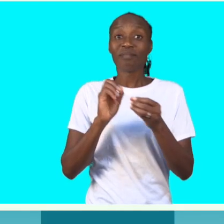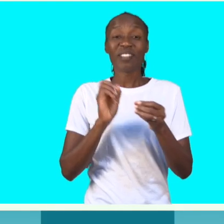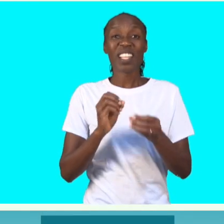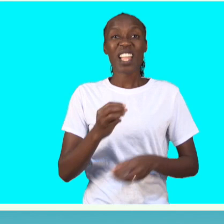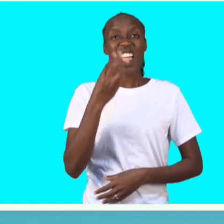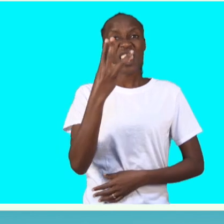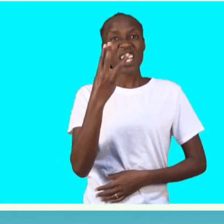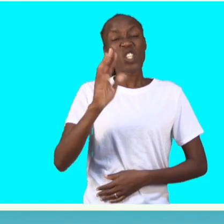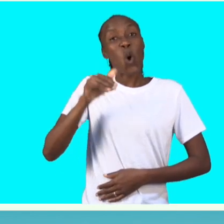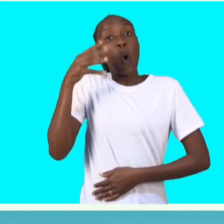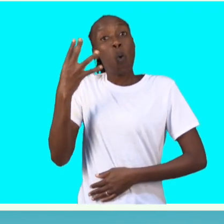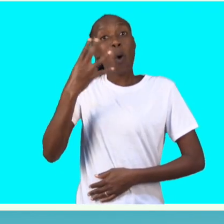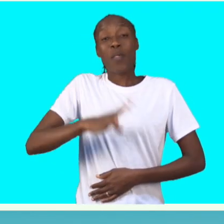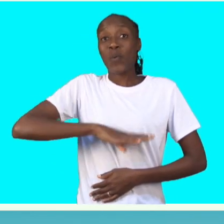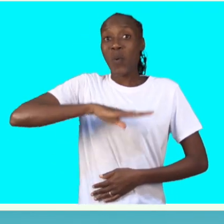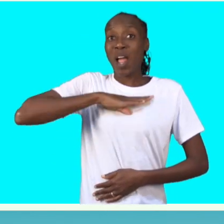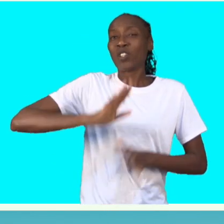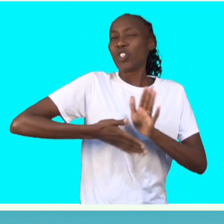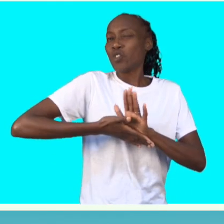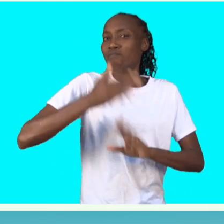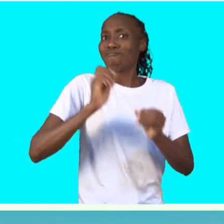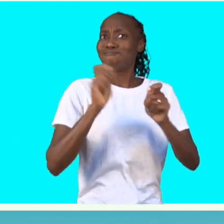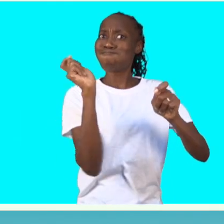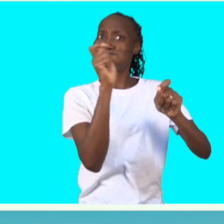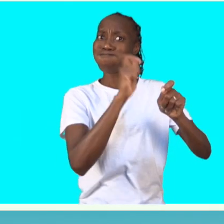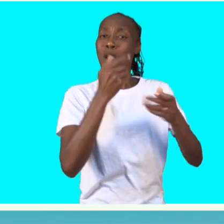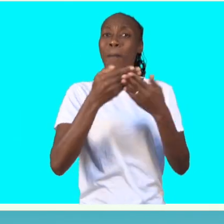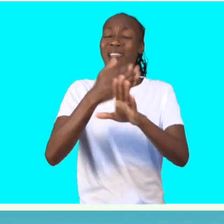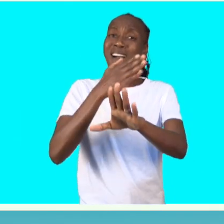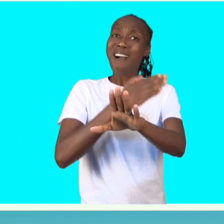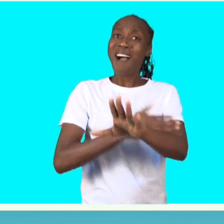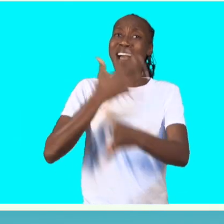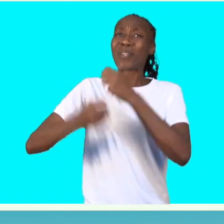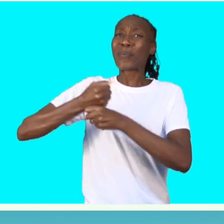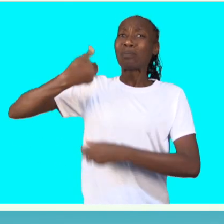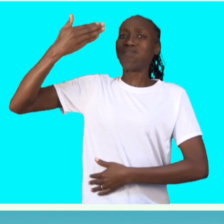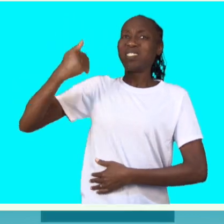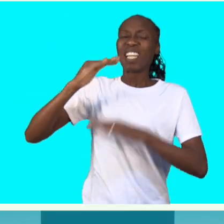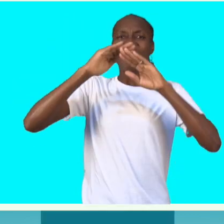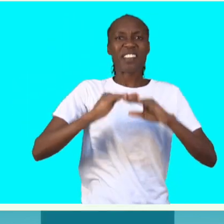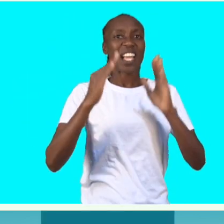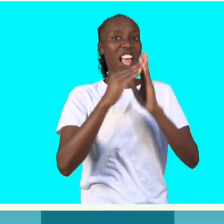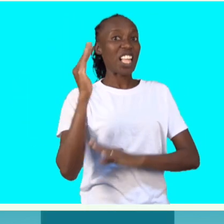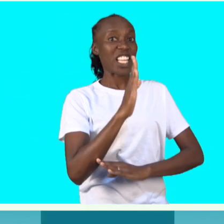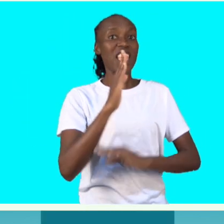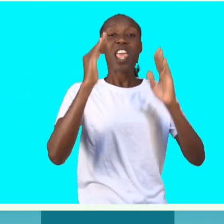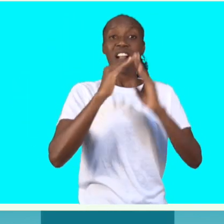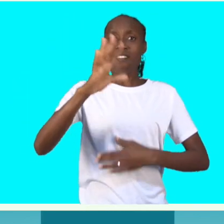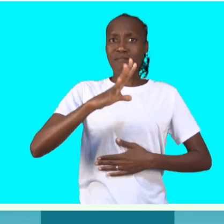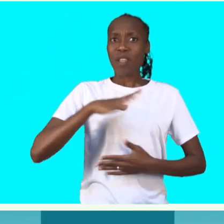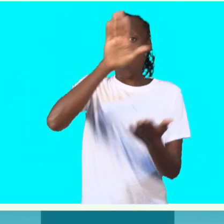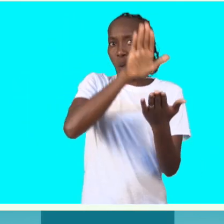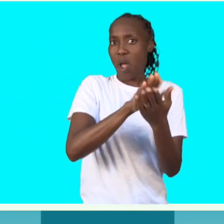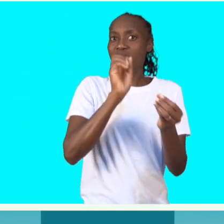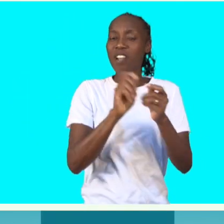Eu destaco os três, quatro anos que eu comecei a levar a sério, né? Porque quando muitos anos anteriores ficava em casa. A gente como tem uma